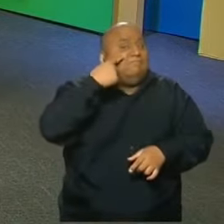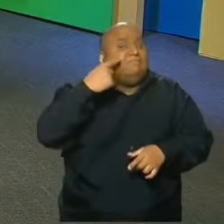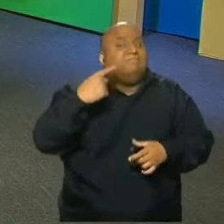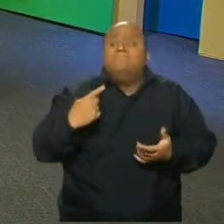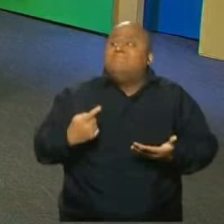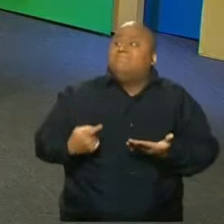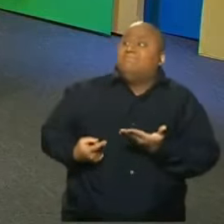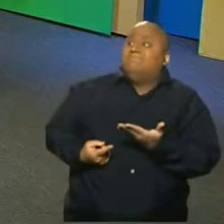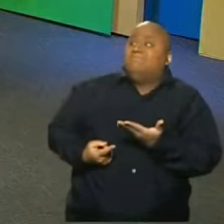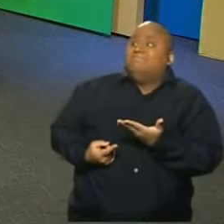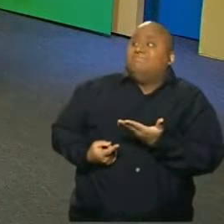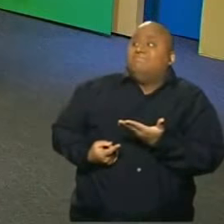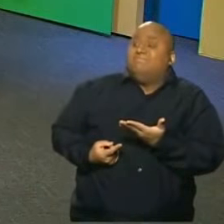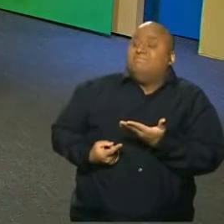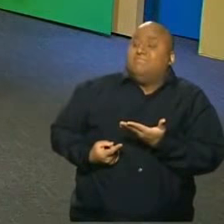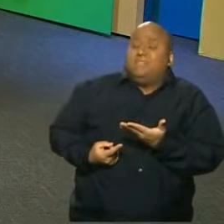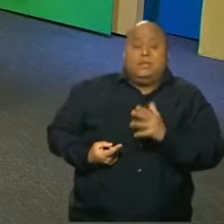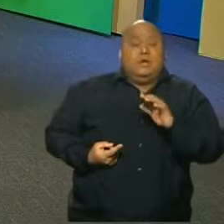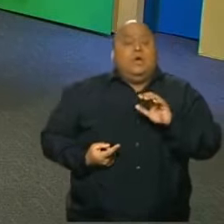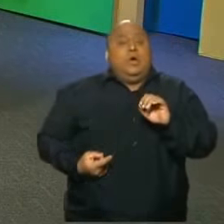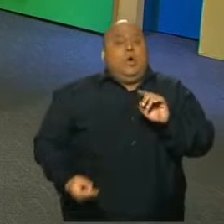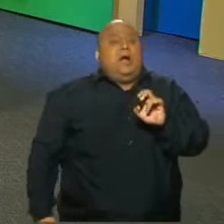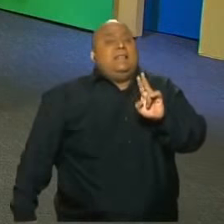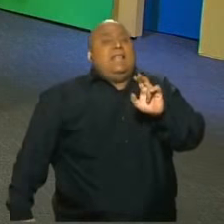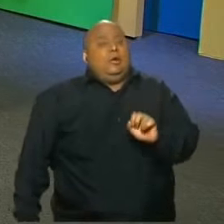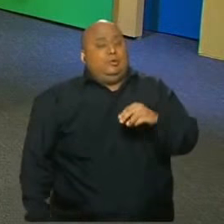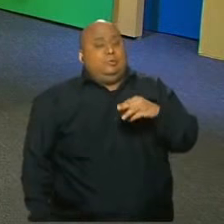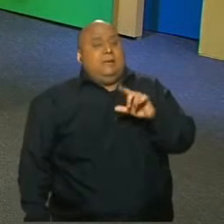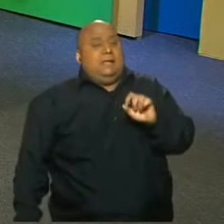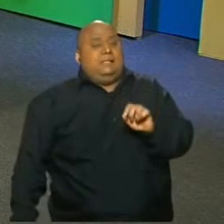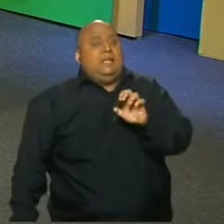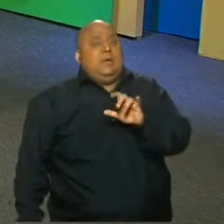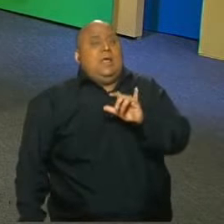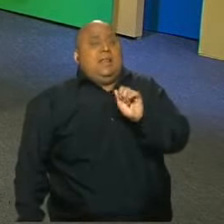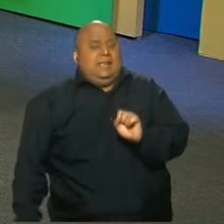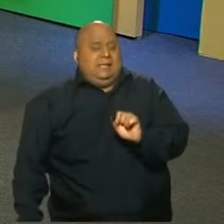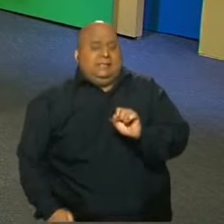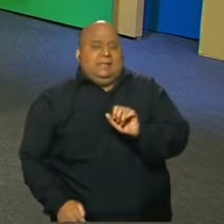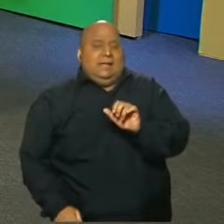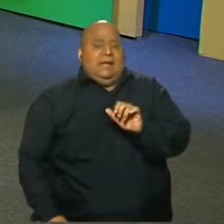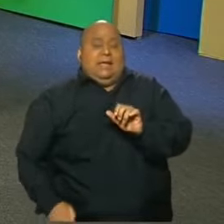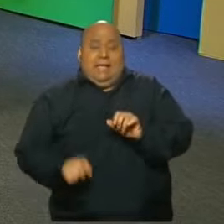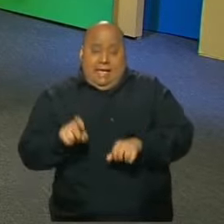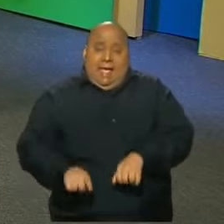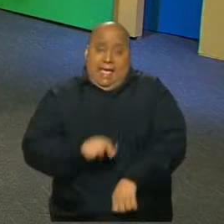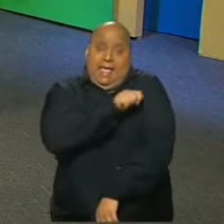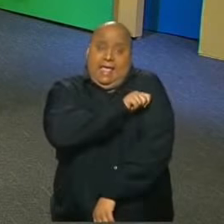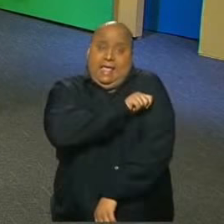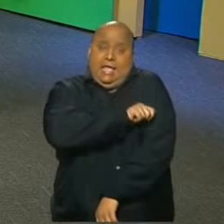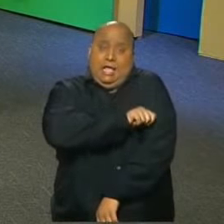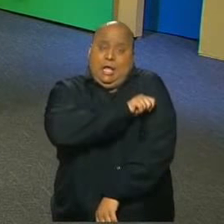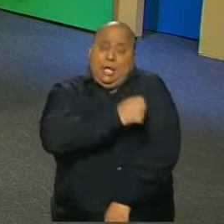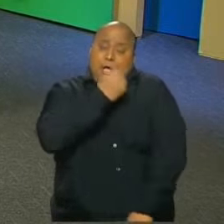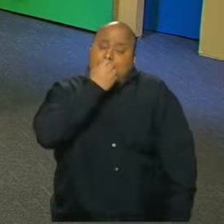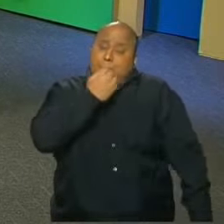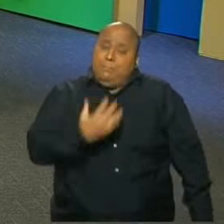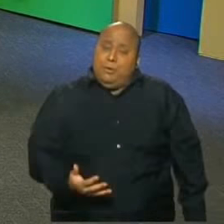vamos saber. Bora. O Adeus, Marcela Velon e Aloysio Elias, do Rio de Janeiro agora. Que